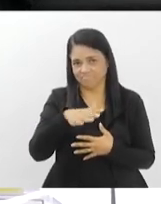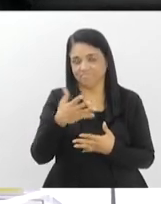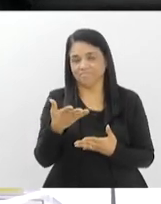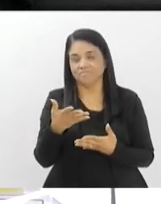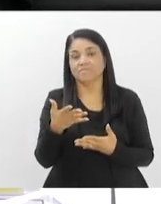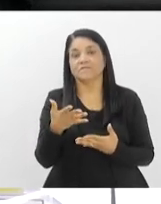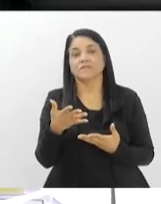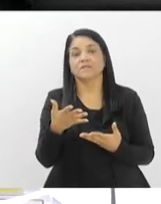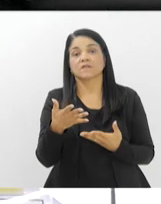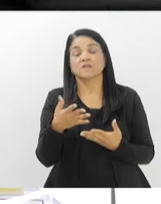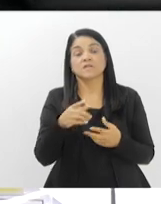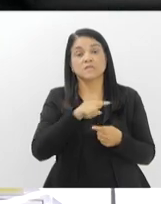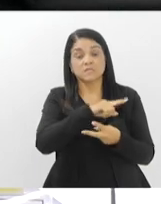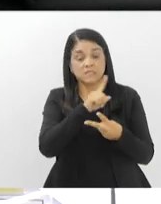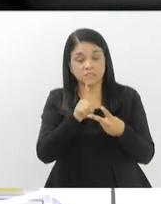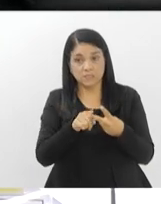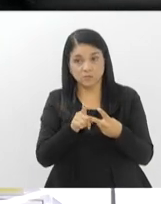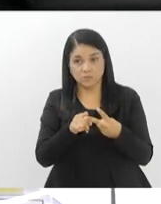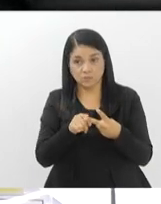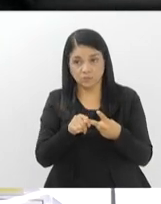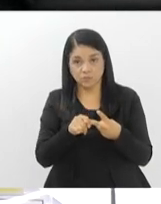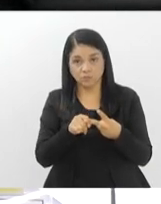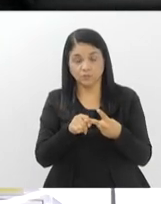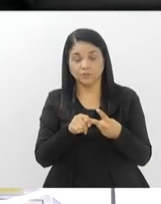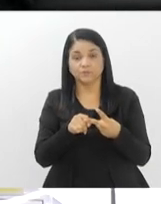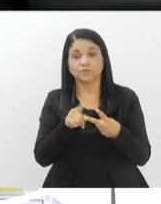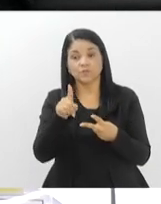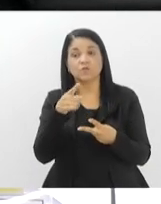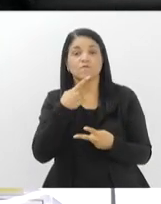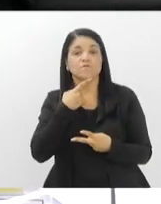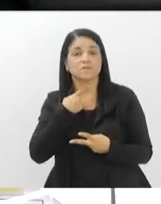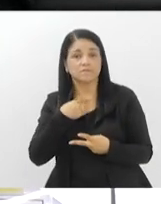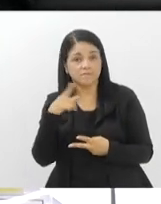E, segundo, o que Vossa Excelência deseja,